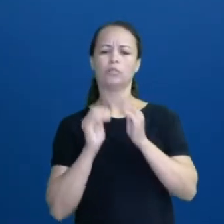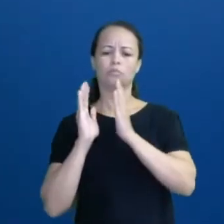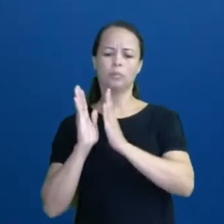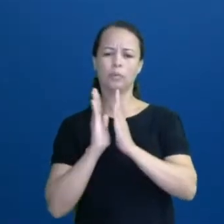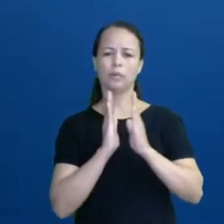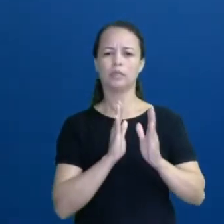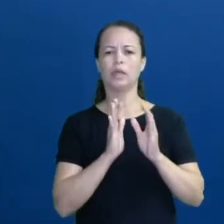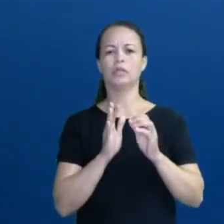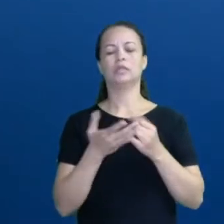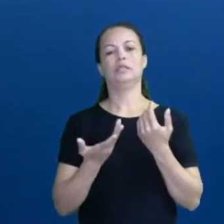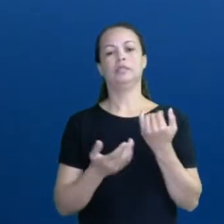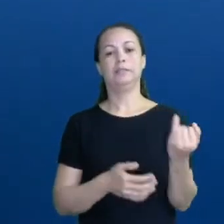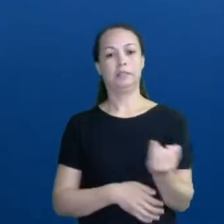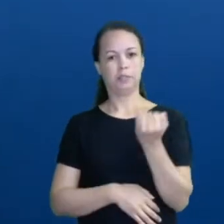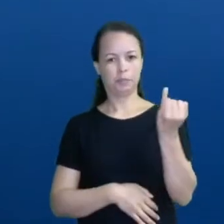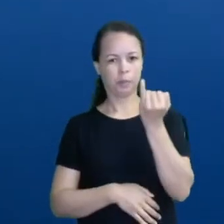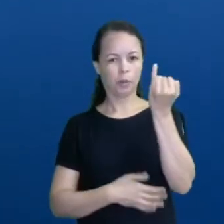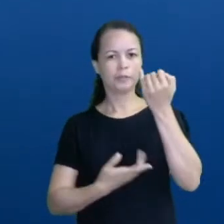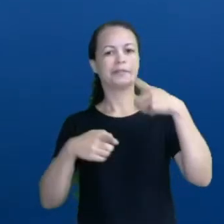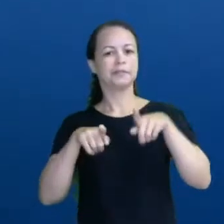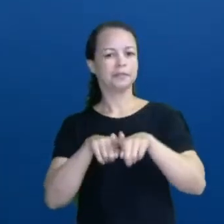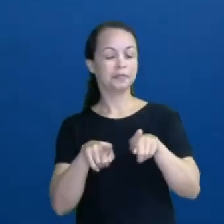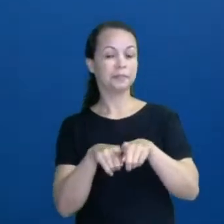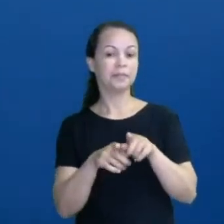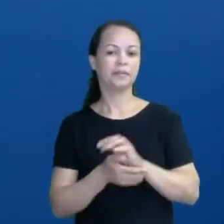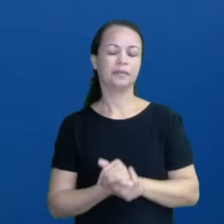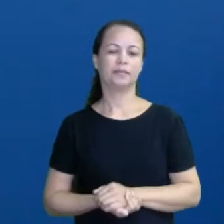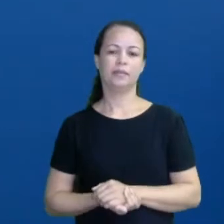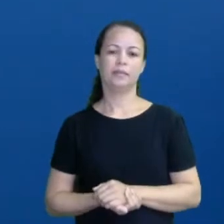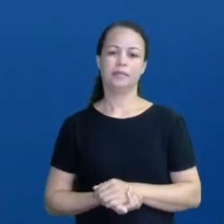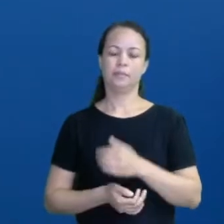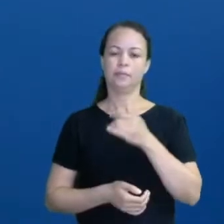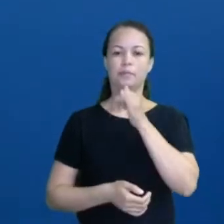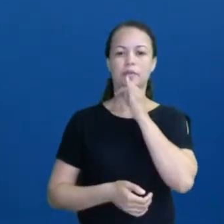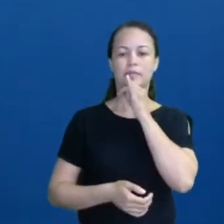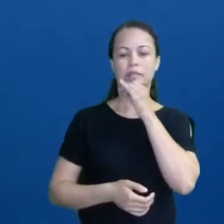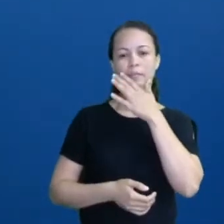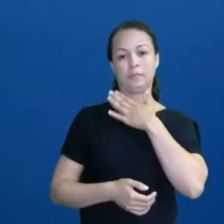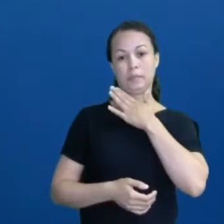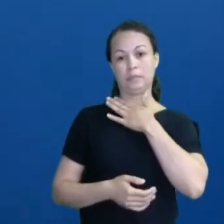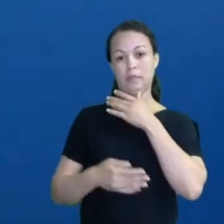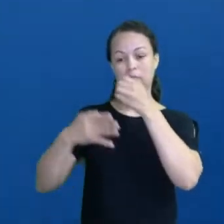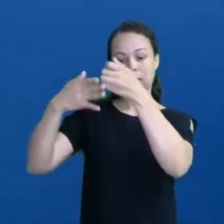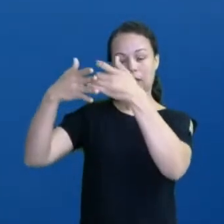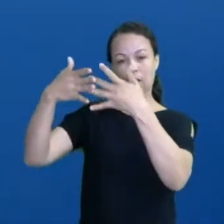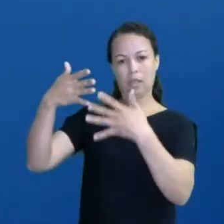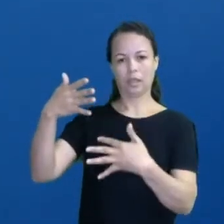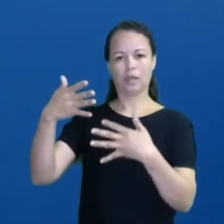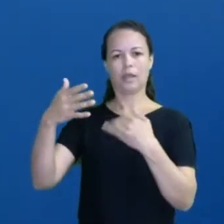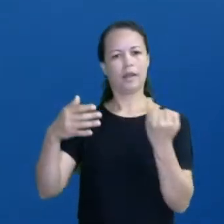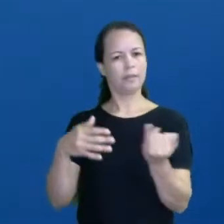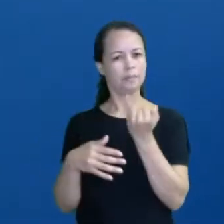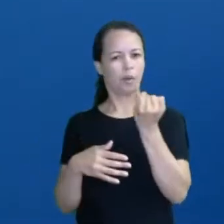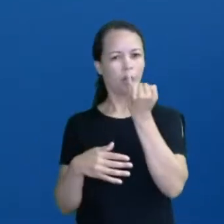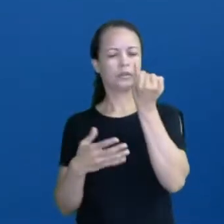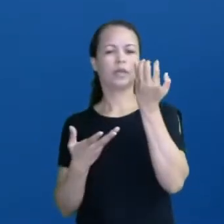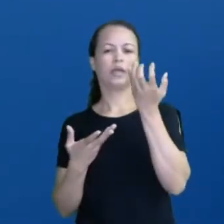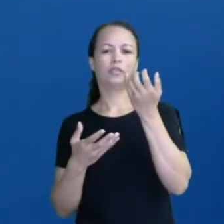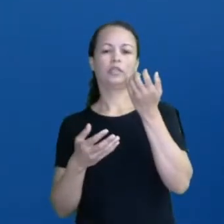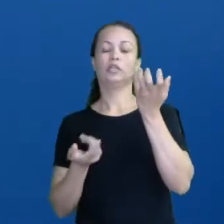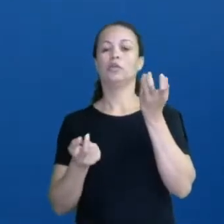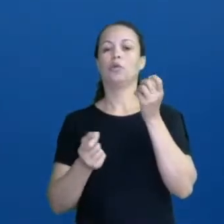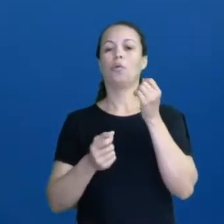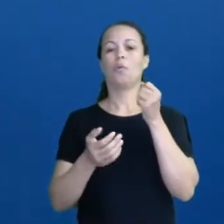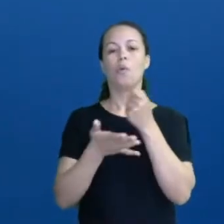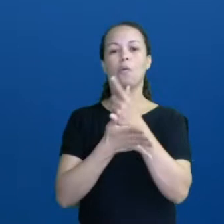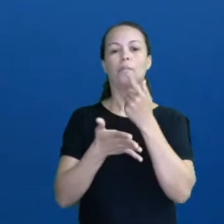ordem de importância. Por exemplo, se para mim, como foi na minha outra lista, era mais importante comprar o